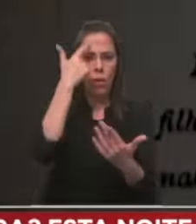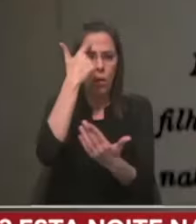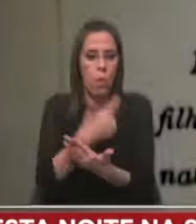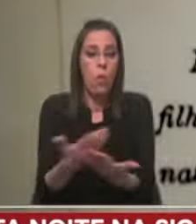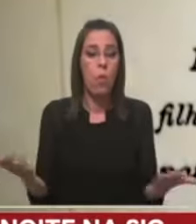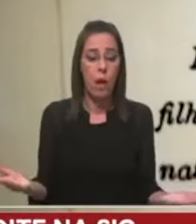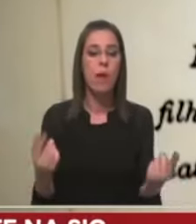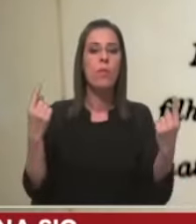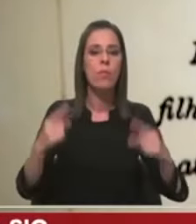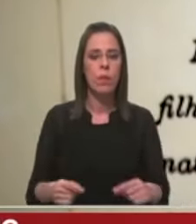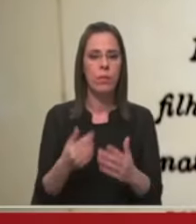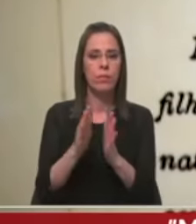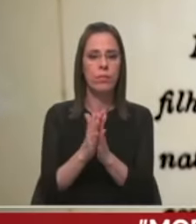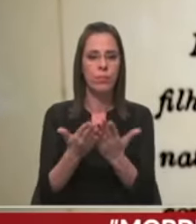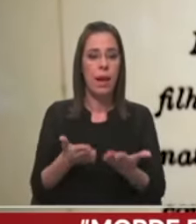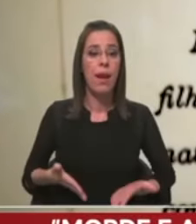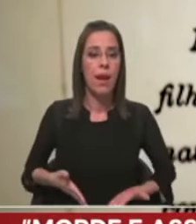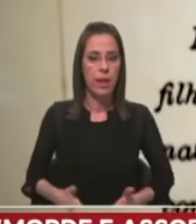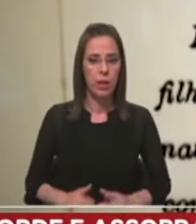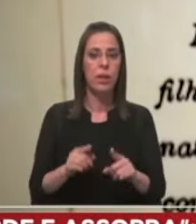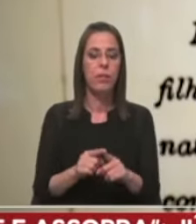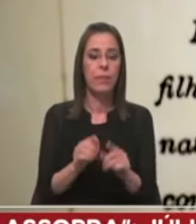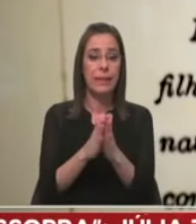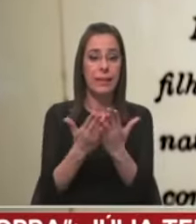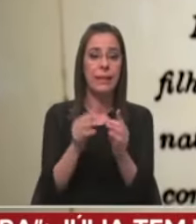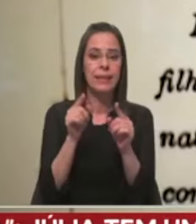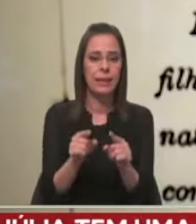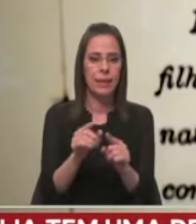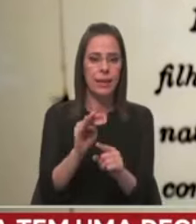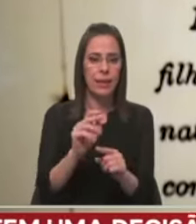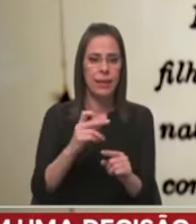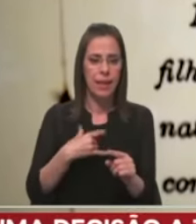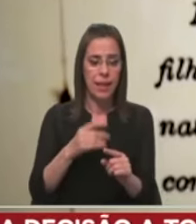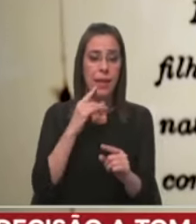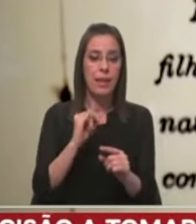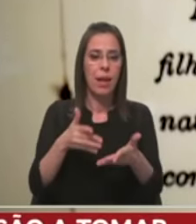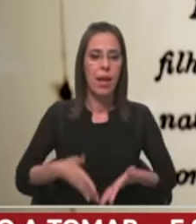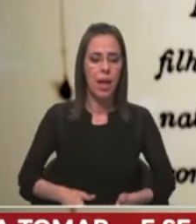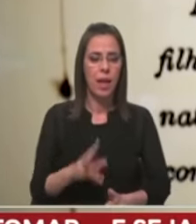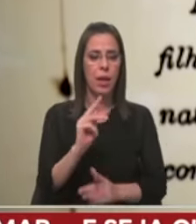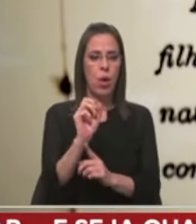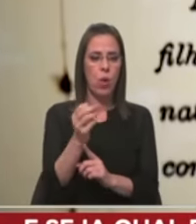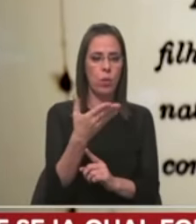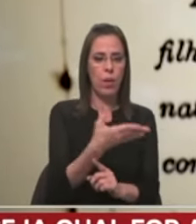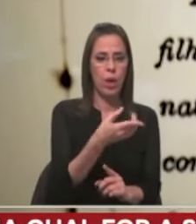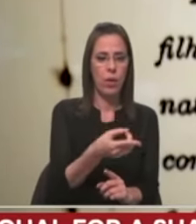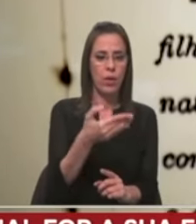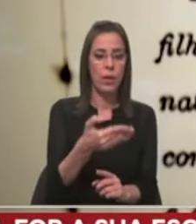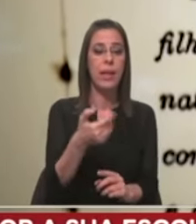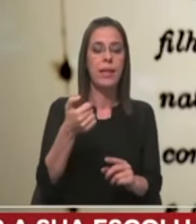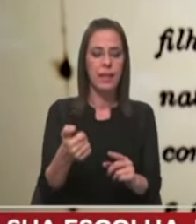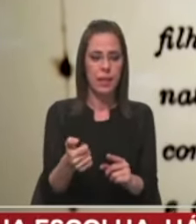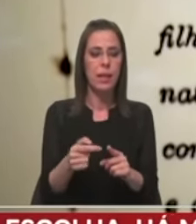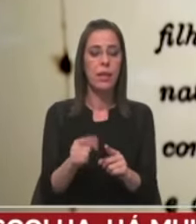coisas. Resta a cédula de nascimento. Esta cédula, Sandra Isabel, nasceu a 13 de outubro de